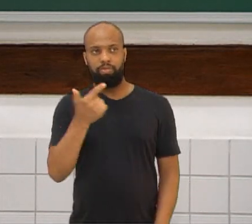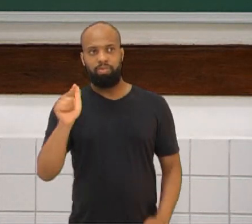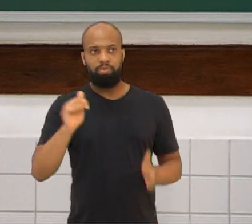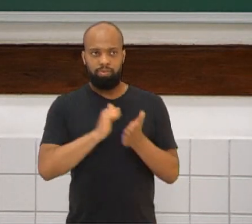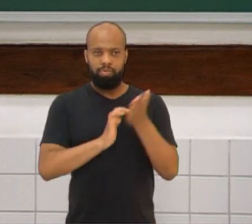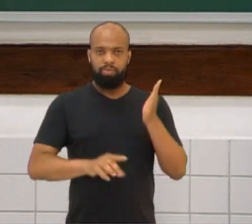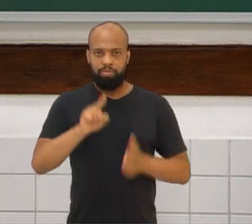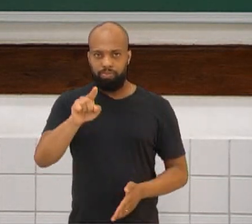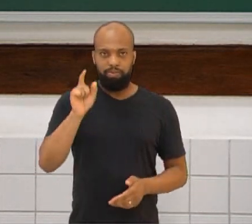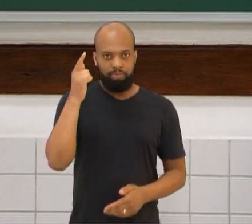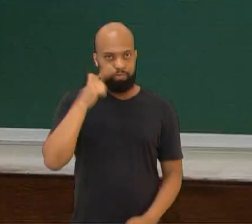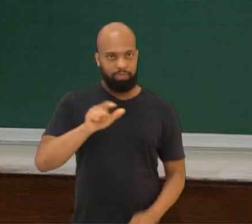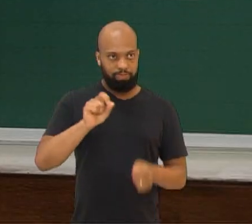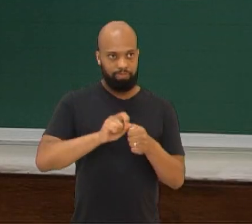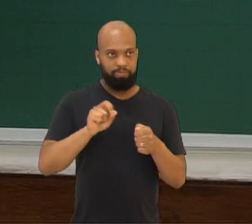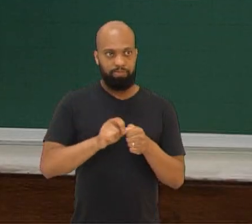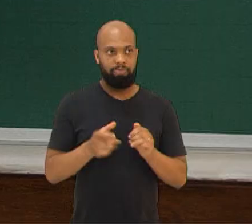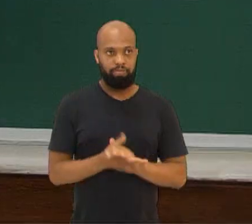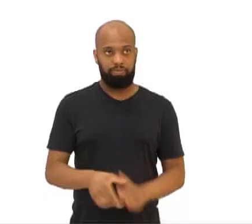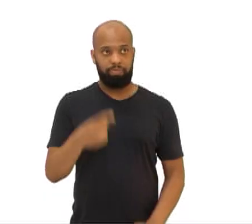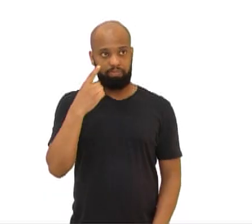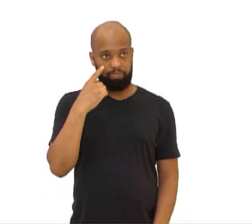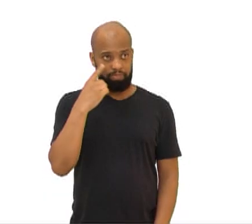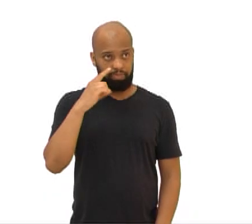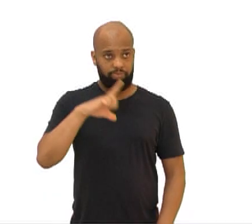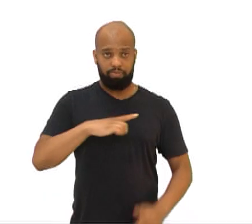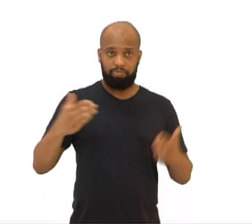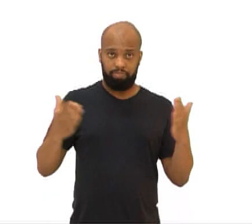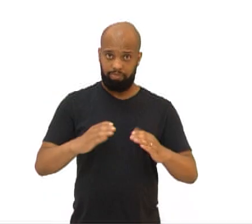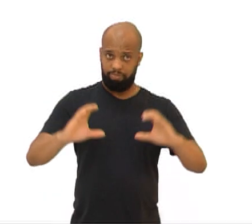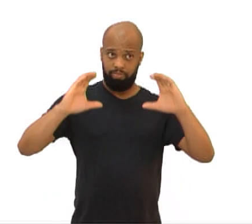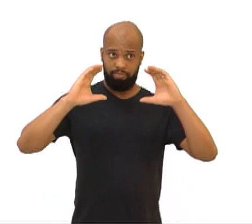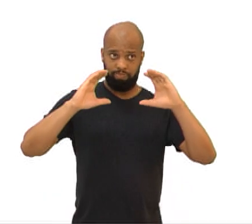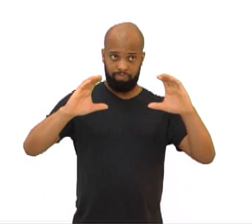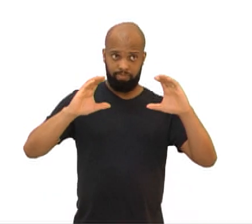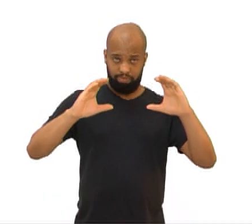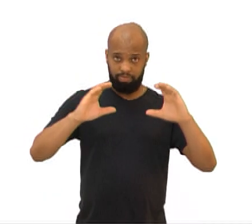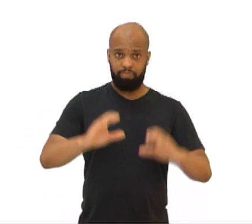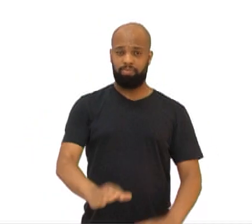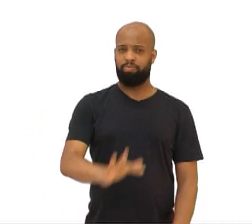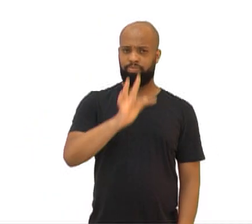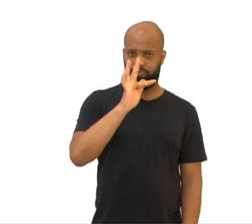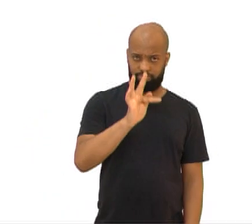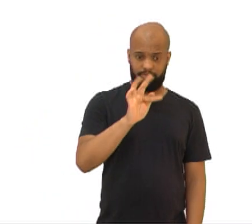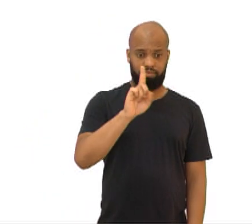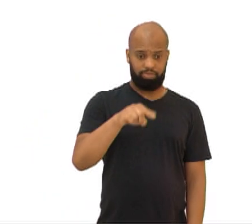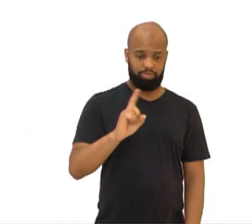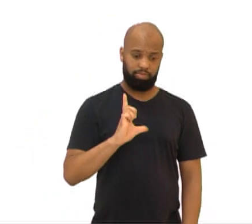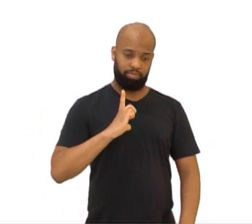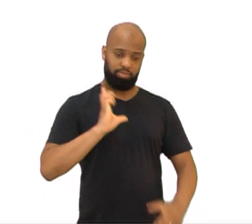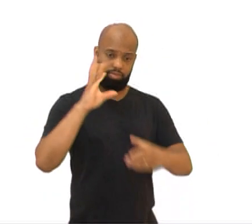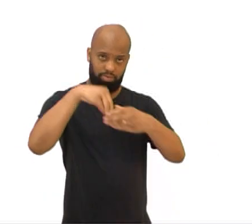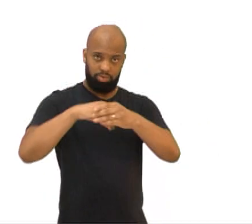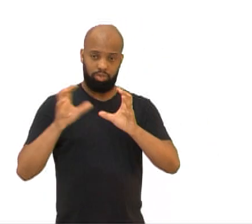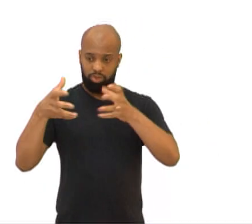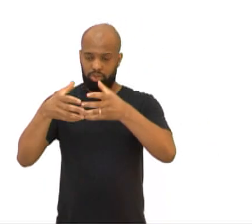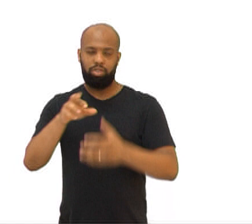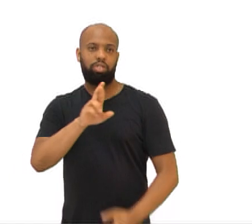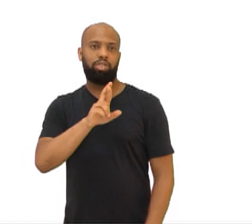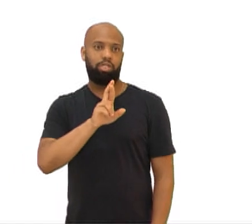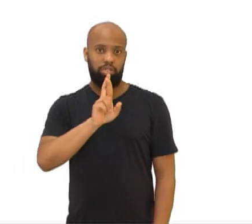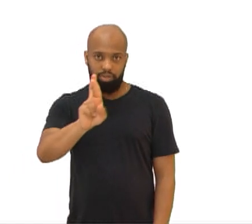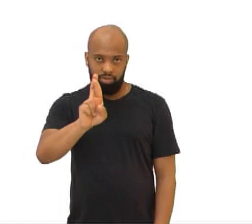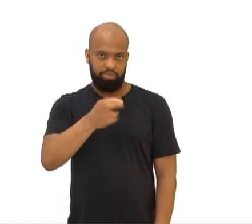exercício para vocês. Vamos lá. Considerando a função f, de números reais e números reais, dada